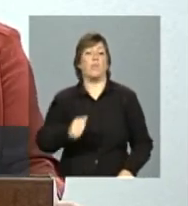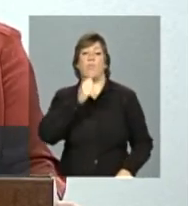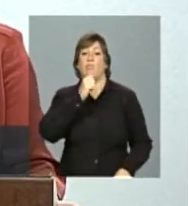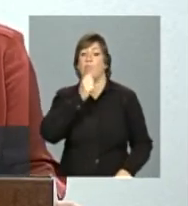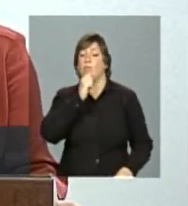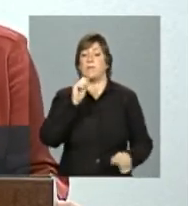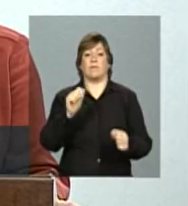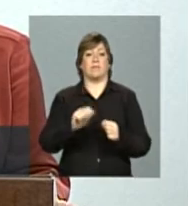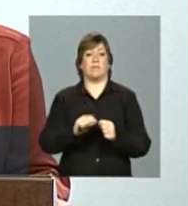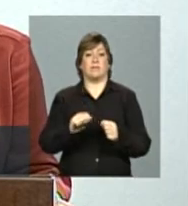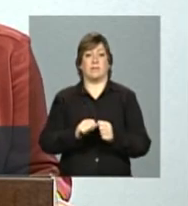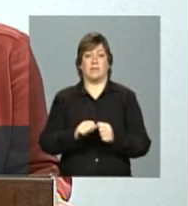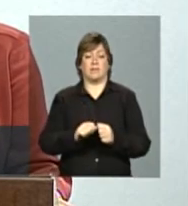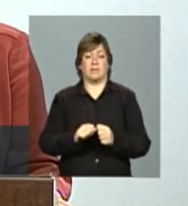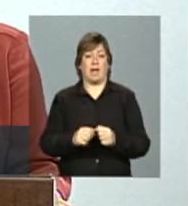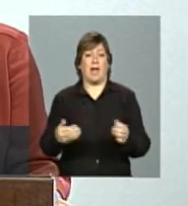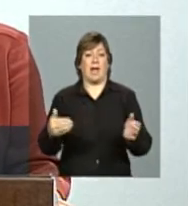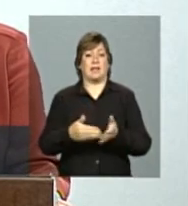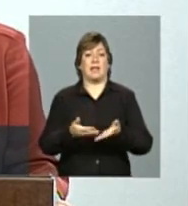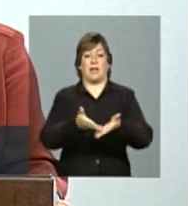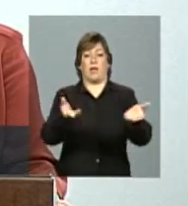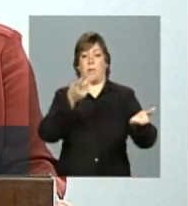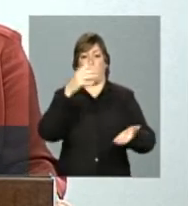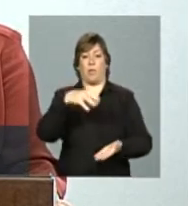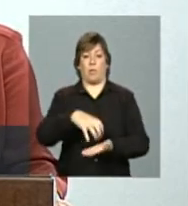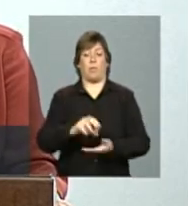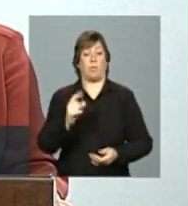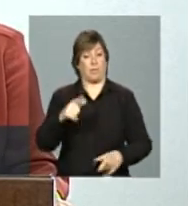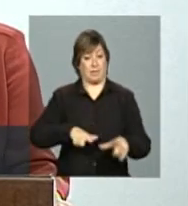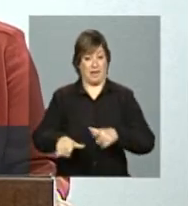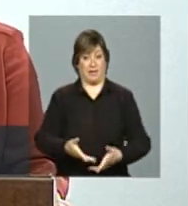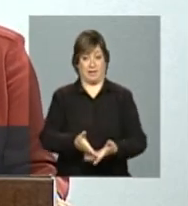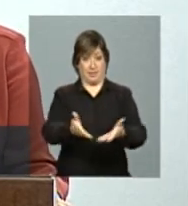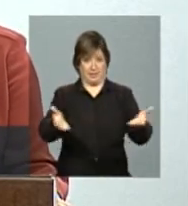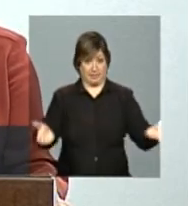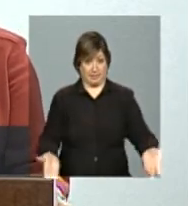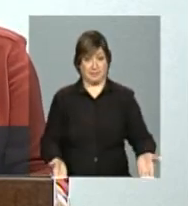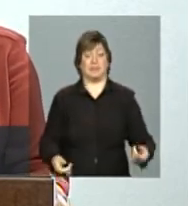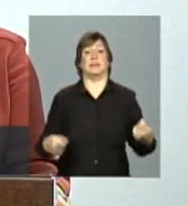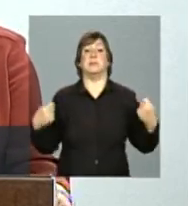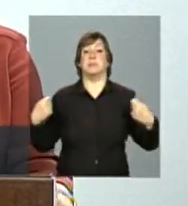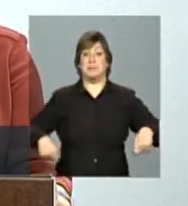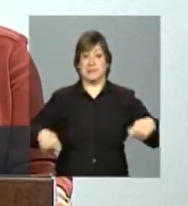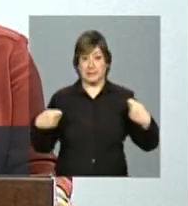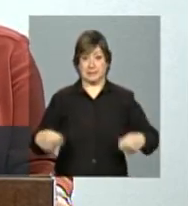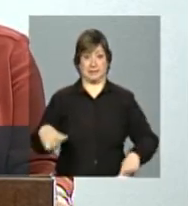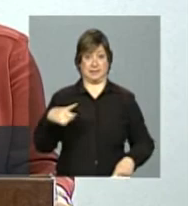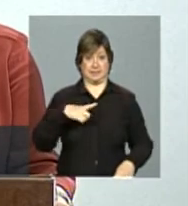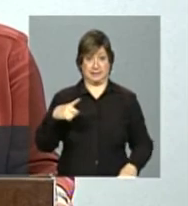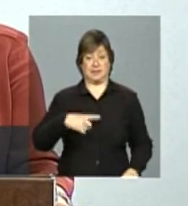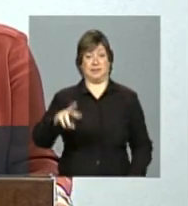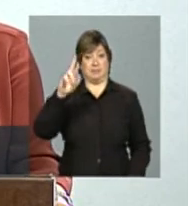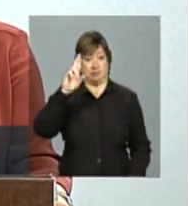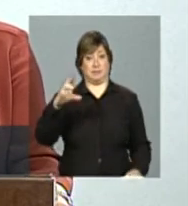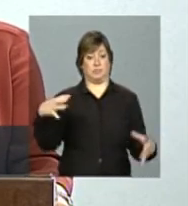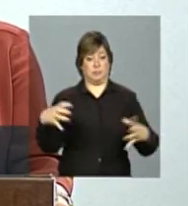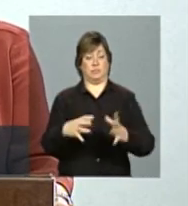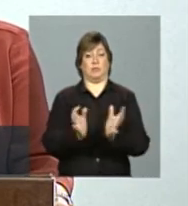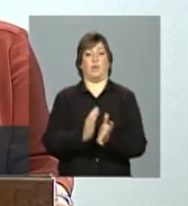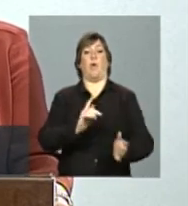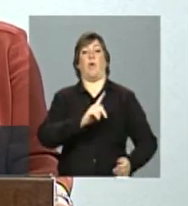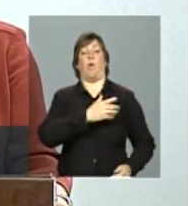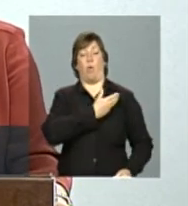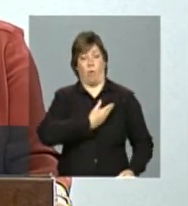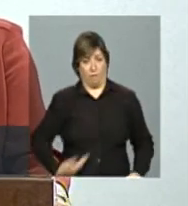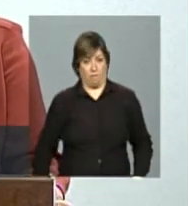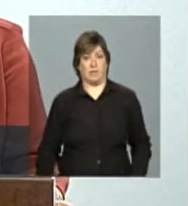levados até o conjunto da população uma tarefa dessas tem de ter o papel do governo sim mas